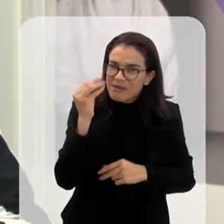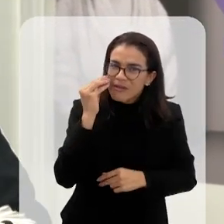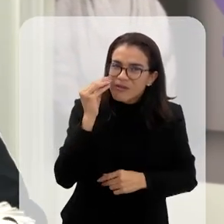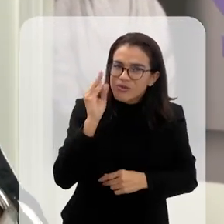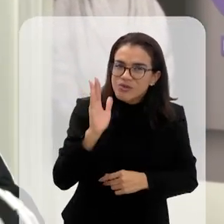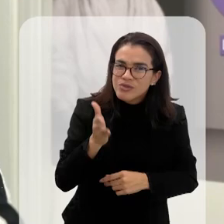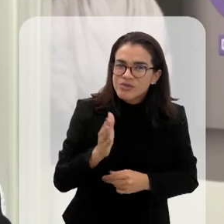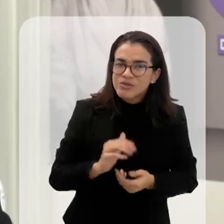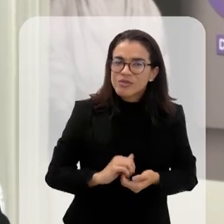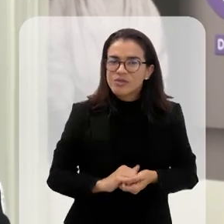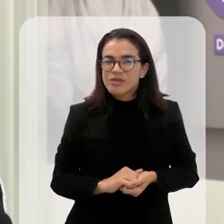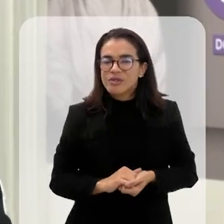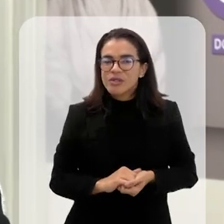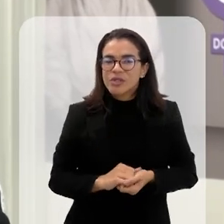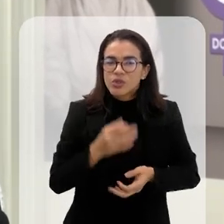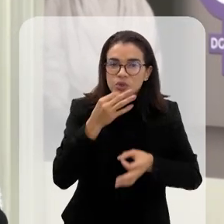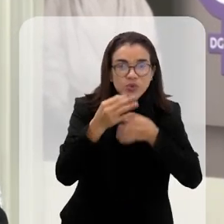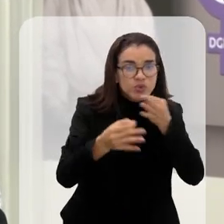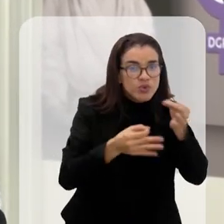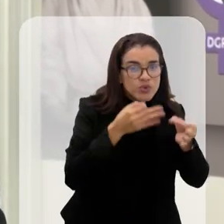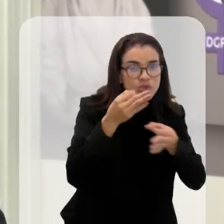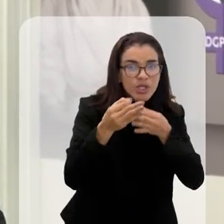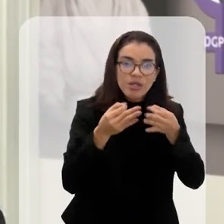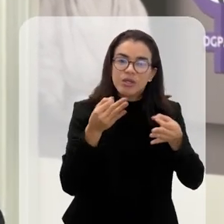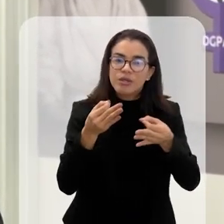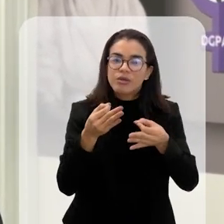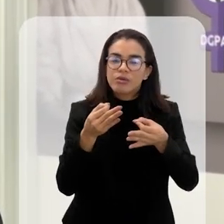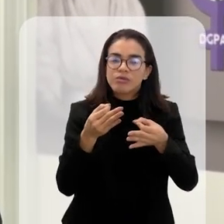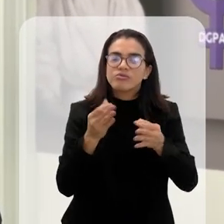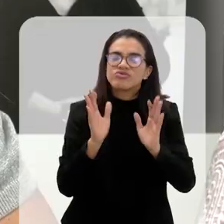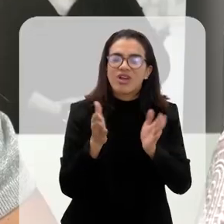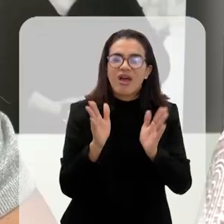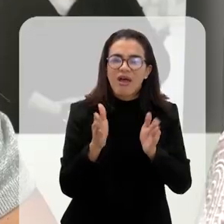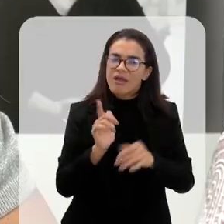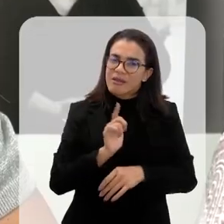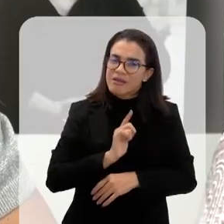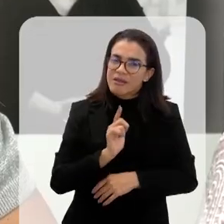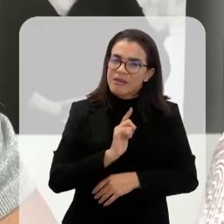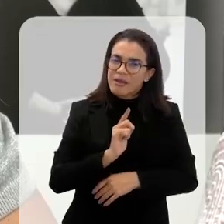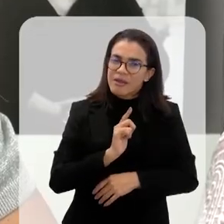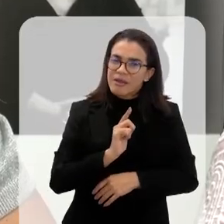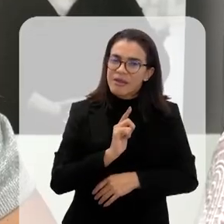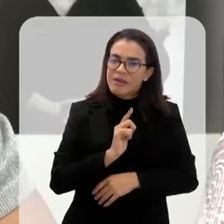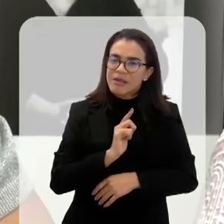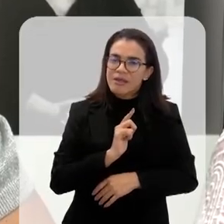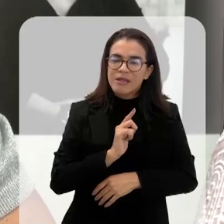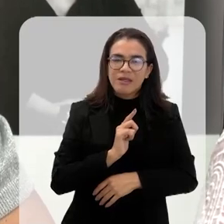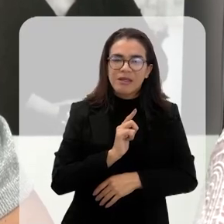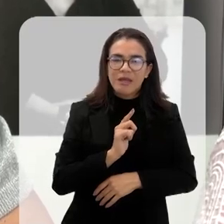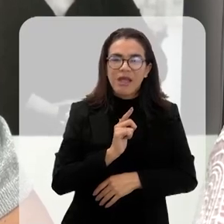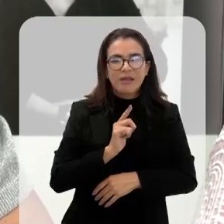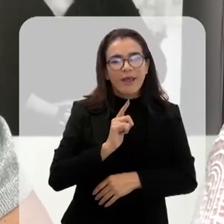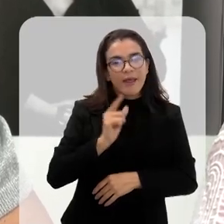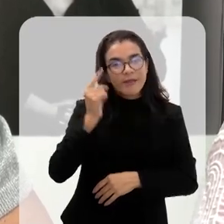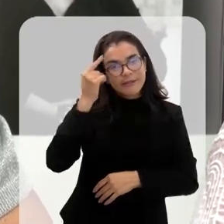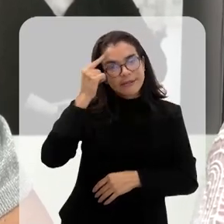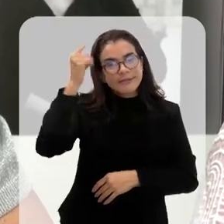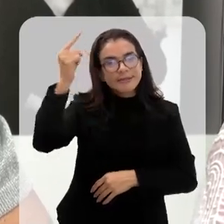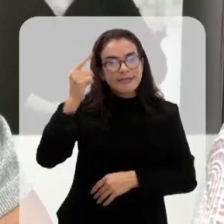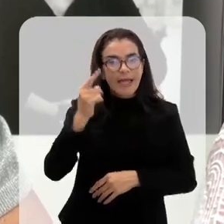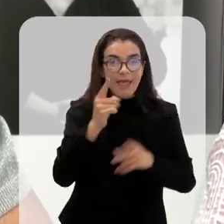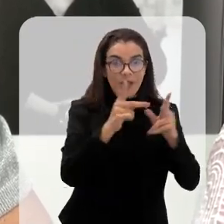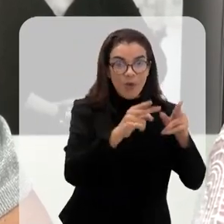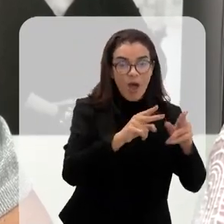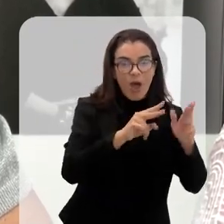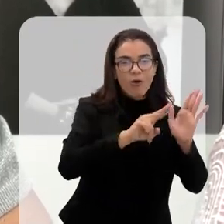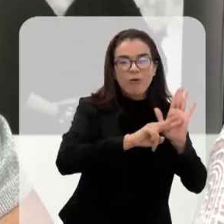Vocês já tentaram fazer isso? Sugeriram? Já existe essa ideia